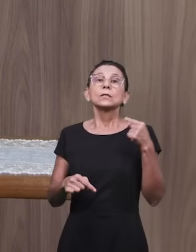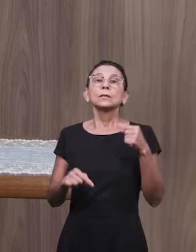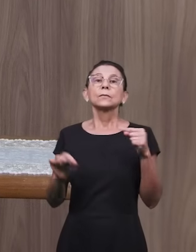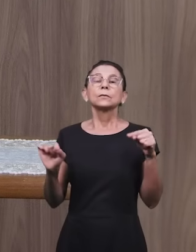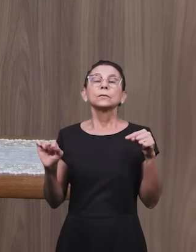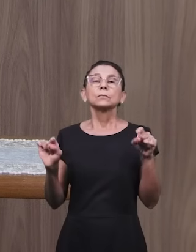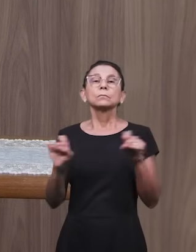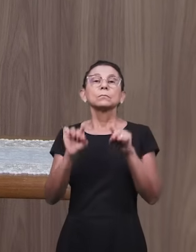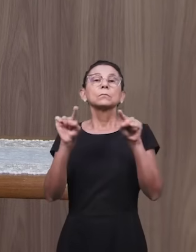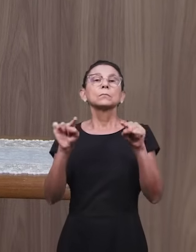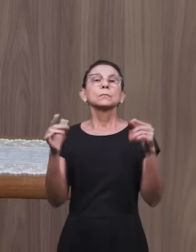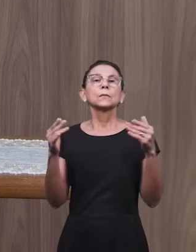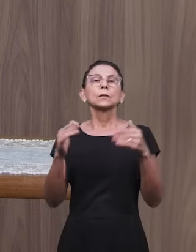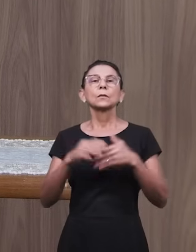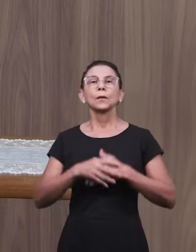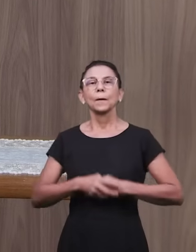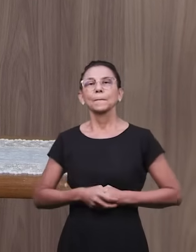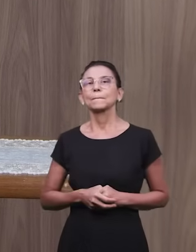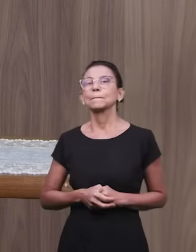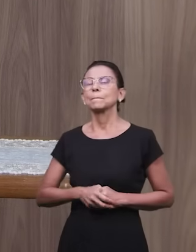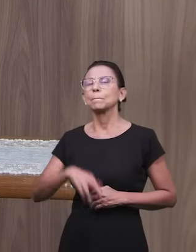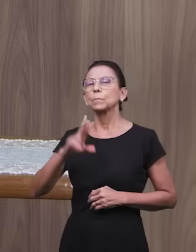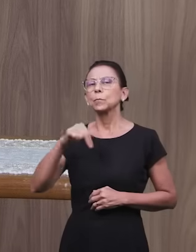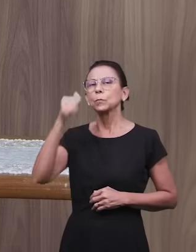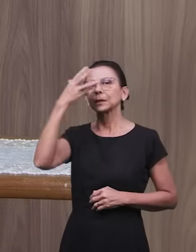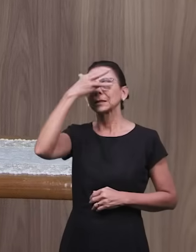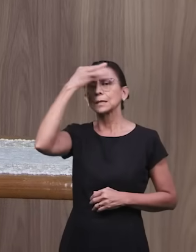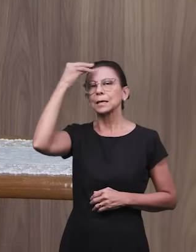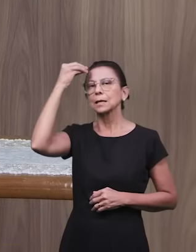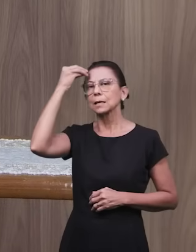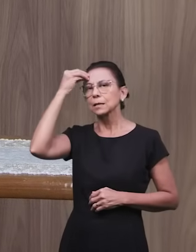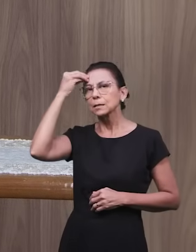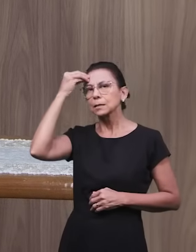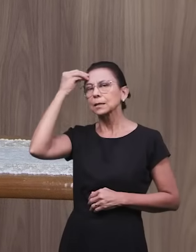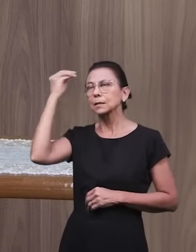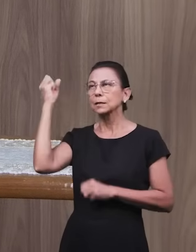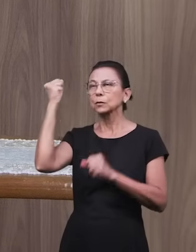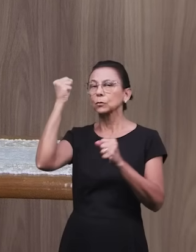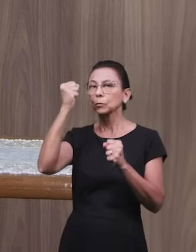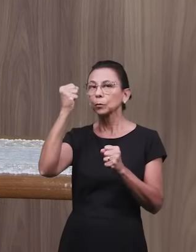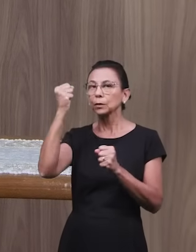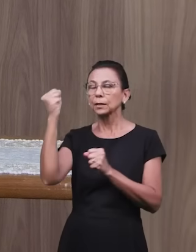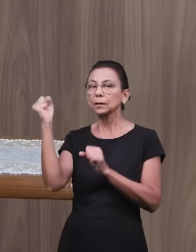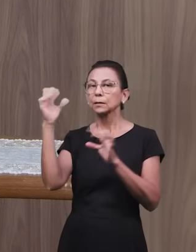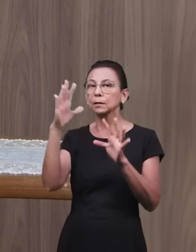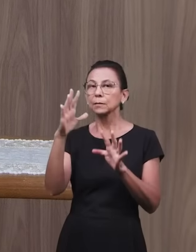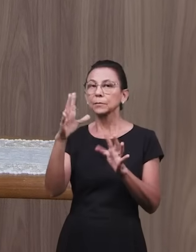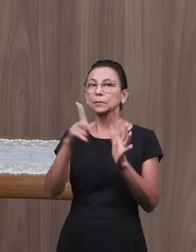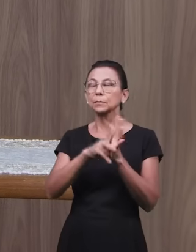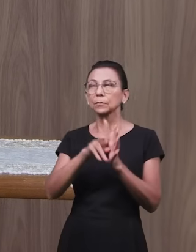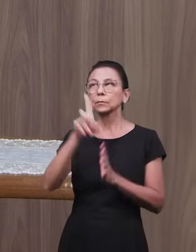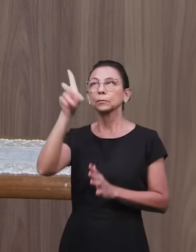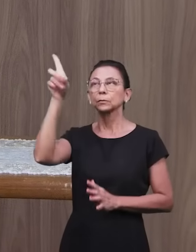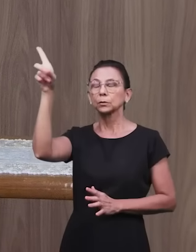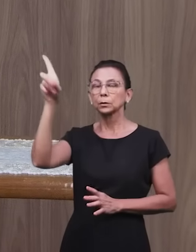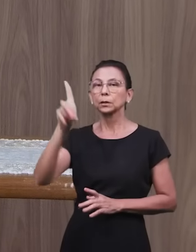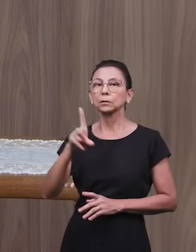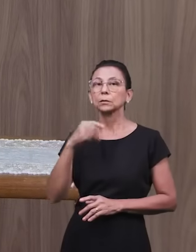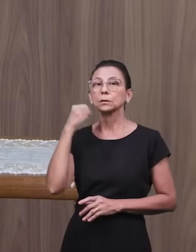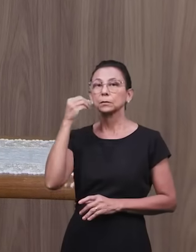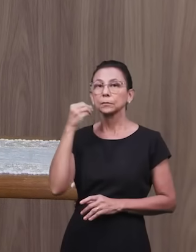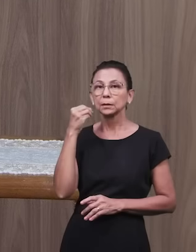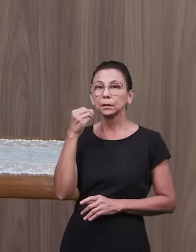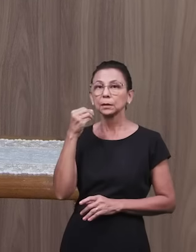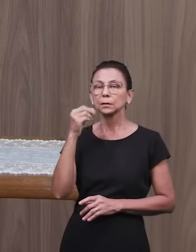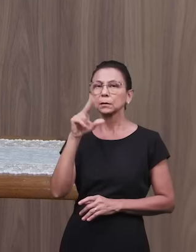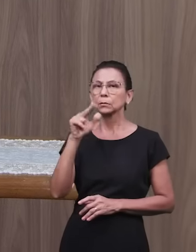Guardar o que Deus me deu, para que ninguém tome a minha coroa, para que ninguém tome a minha bênção. E é o que Deus quer